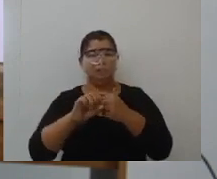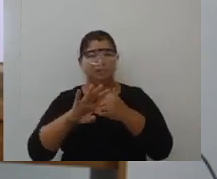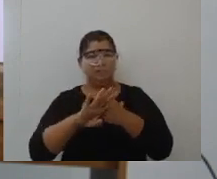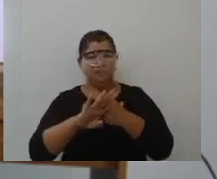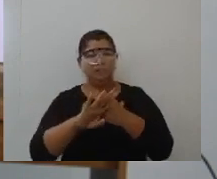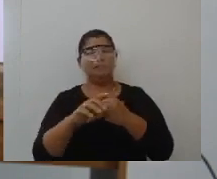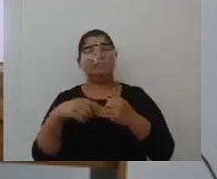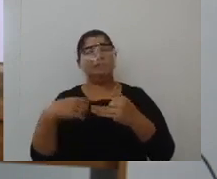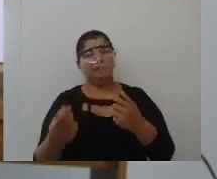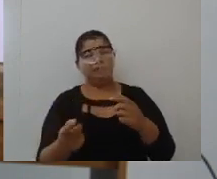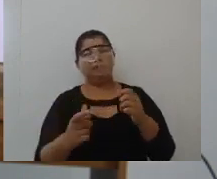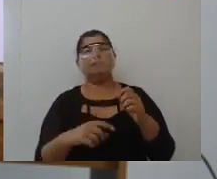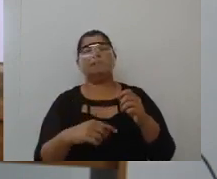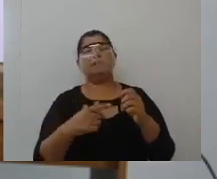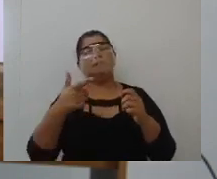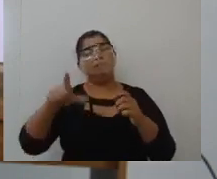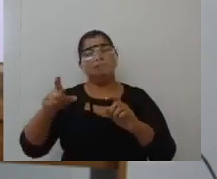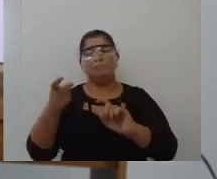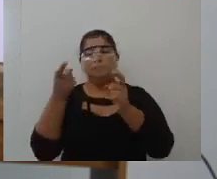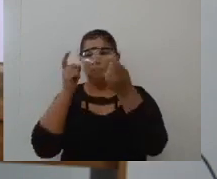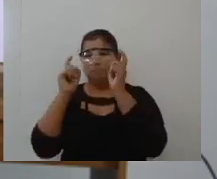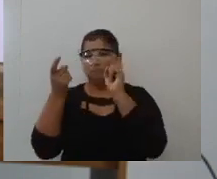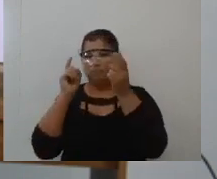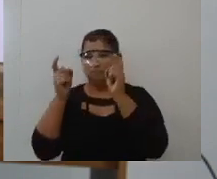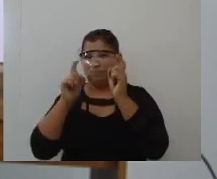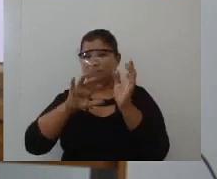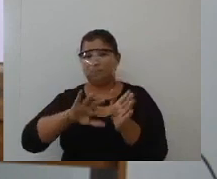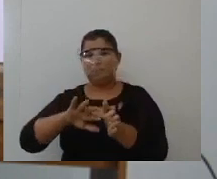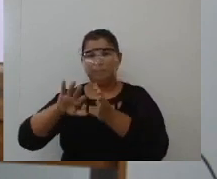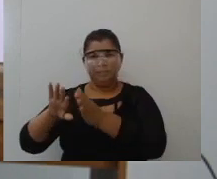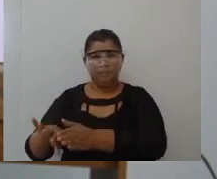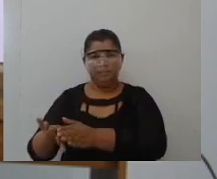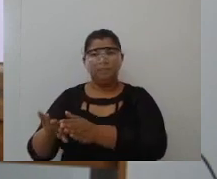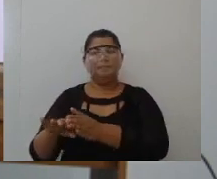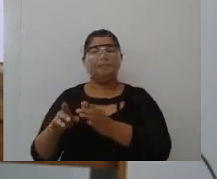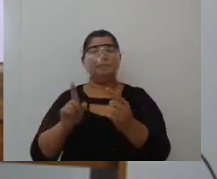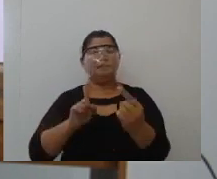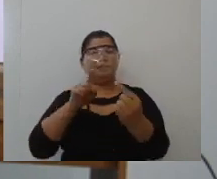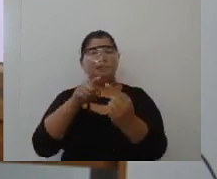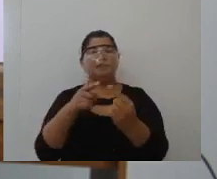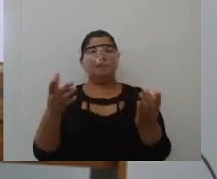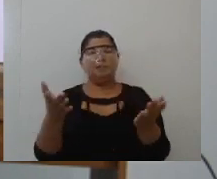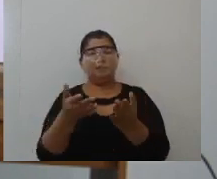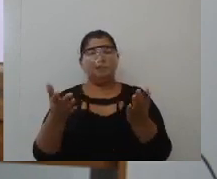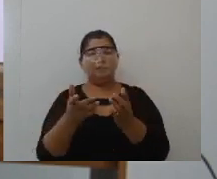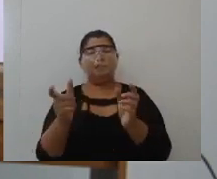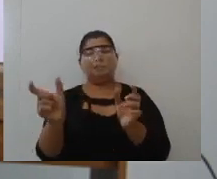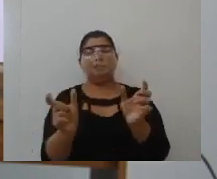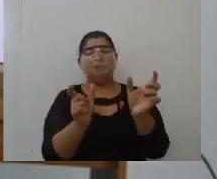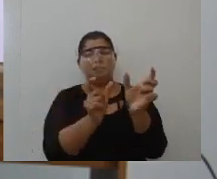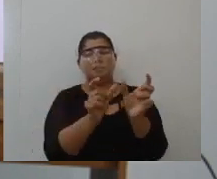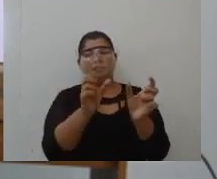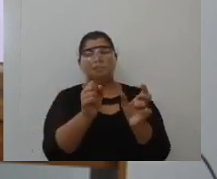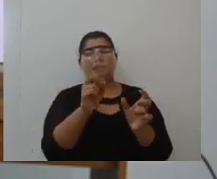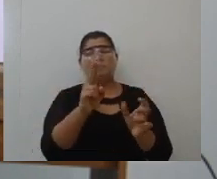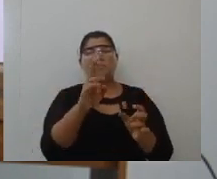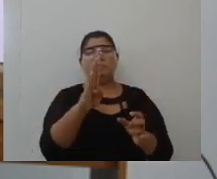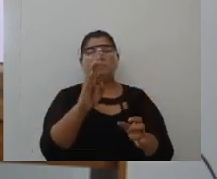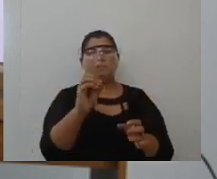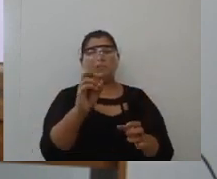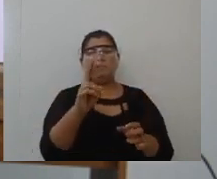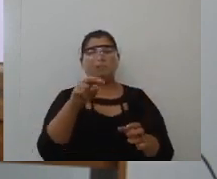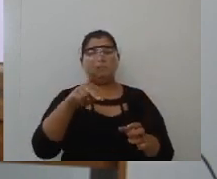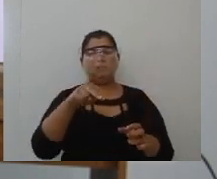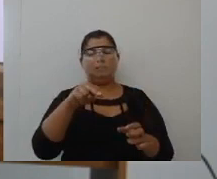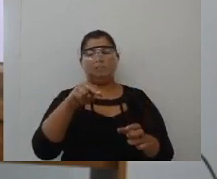sujeito, mas isso é uma outra discussão, beleza? A gente está focando agora nas subordinadas. Mais alguma pergunta? Não? Deixa eu ver se tem